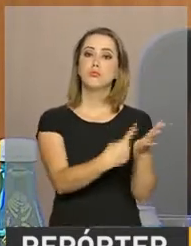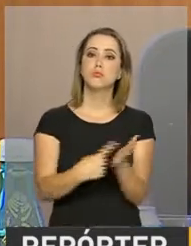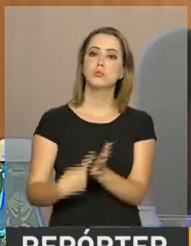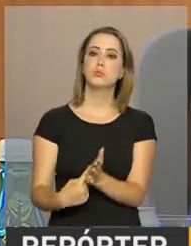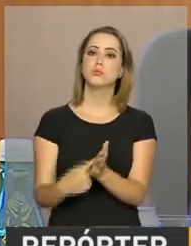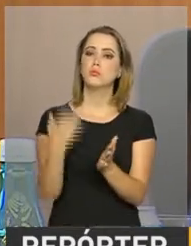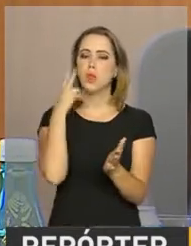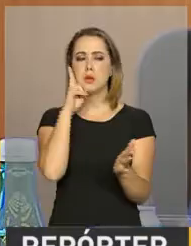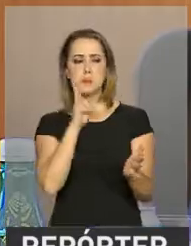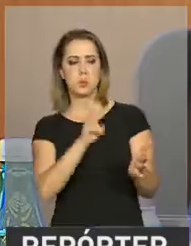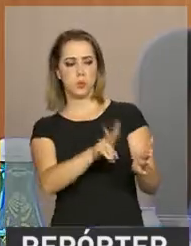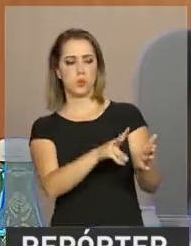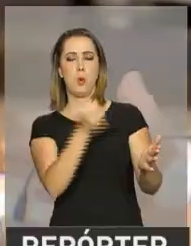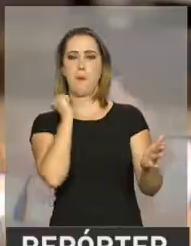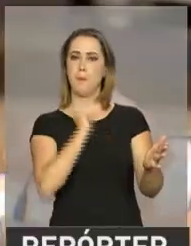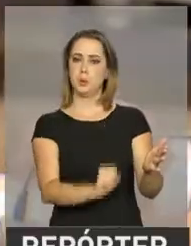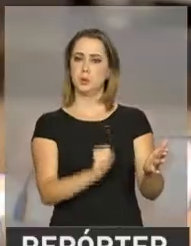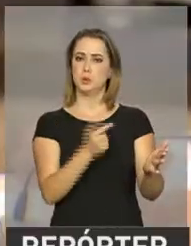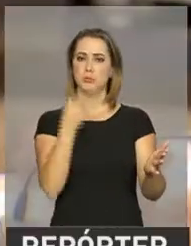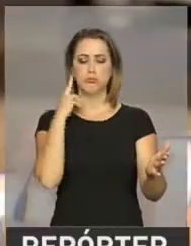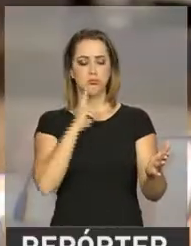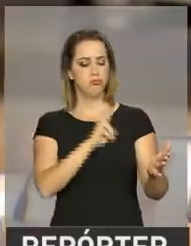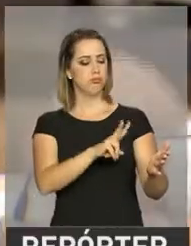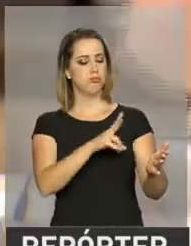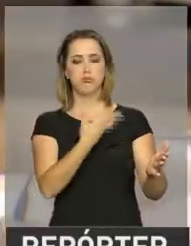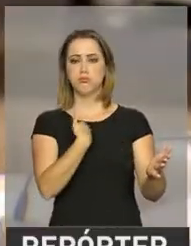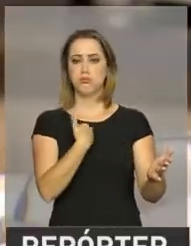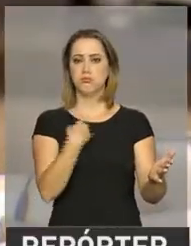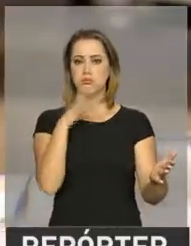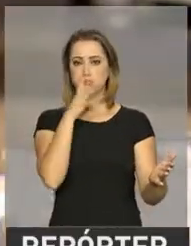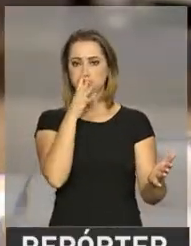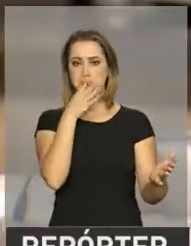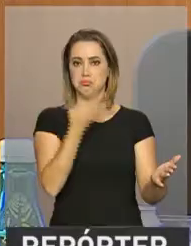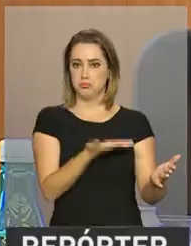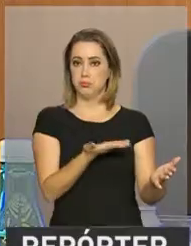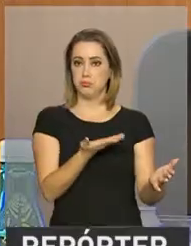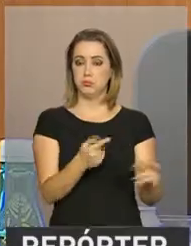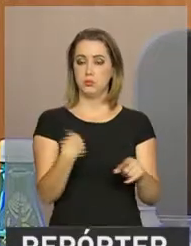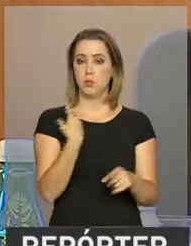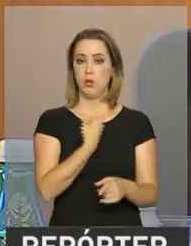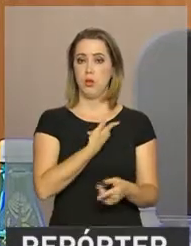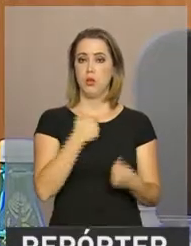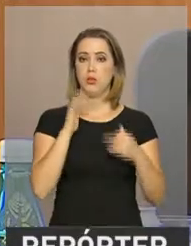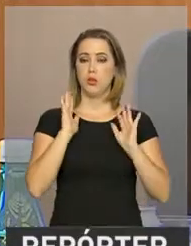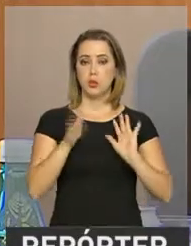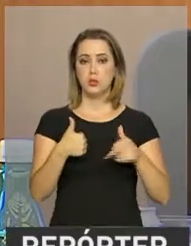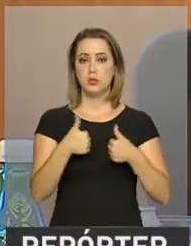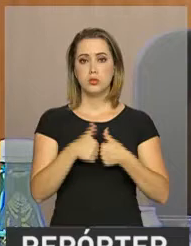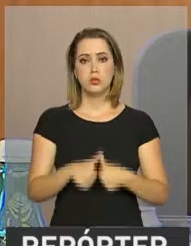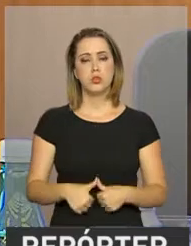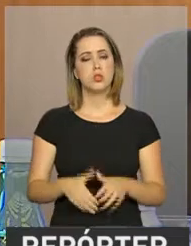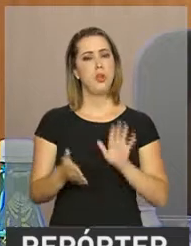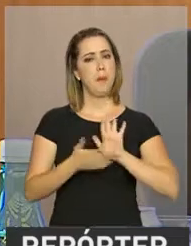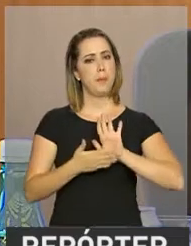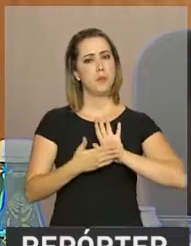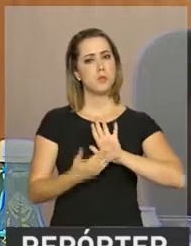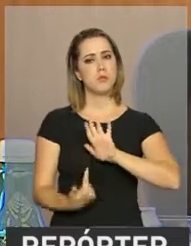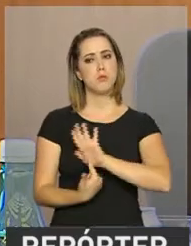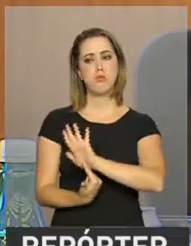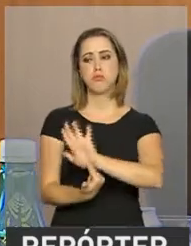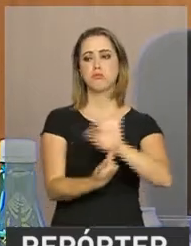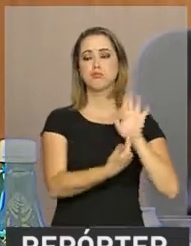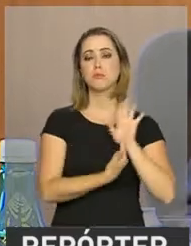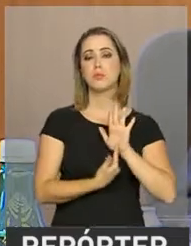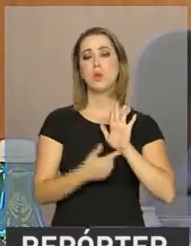público de forma que todo mundo possa acompanhar nós estamos mostrando que o hotel vai